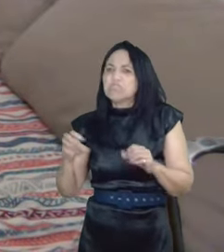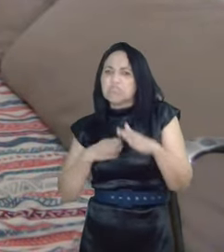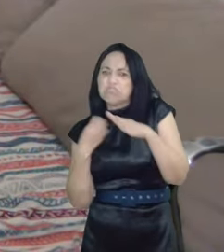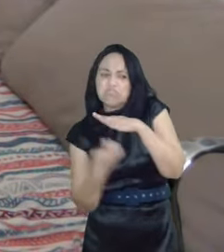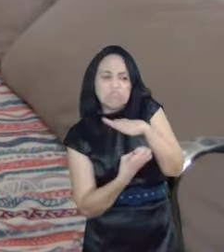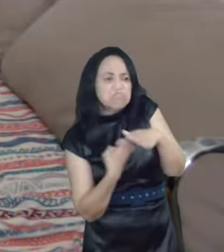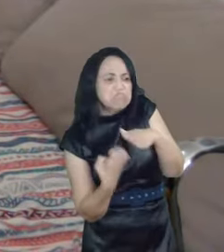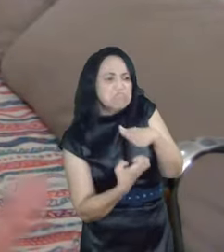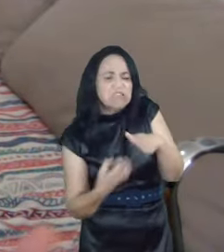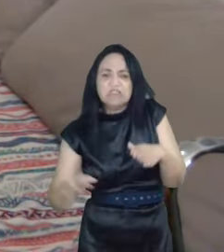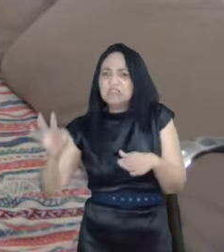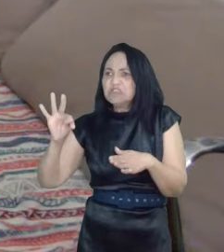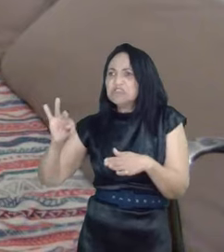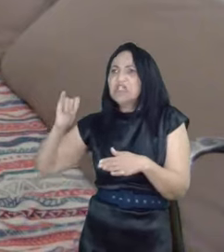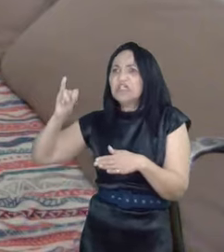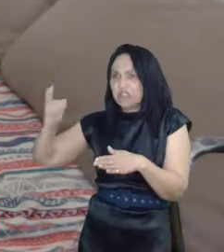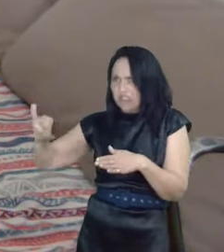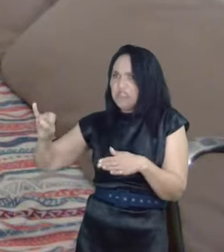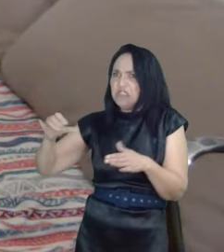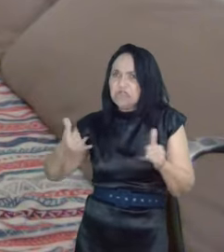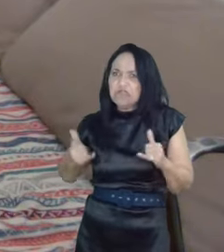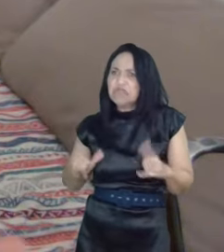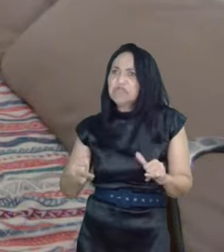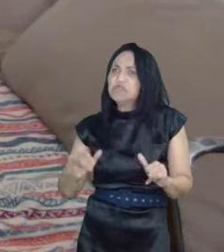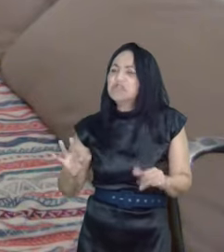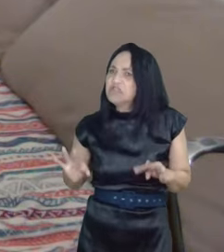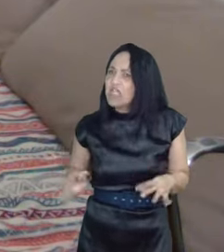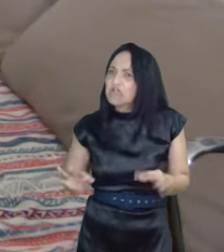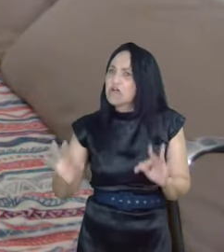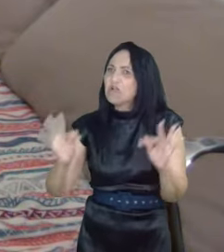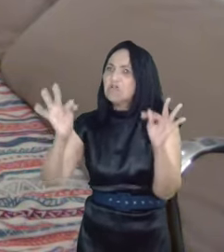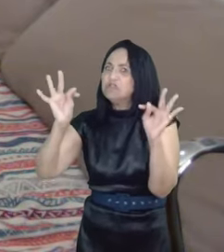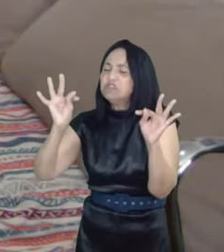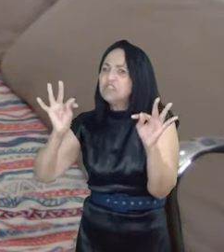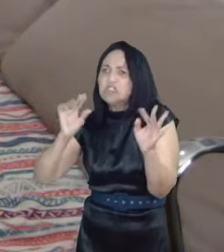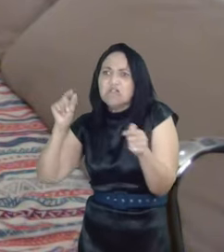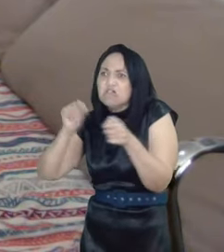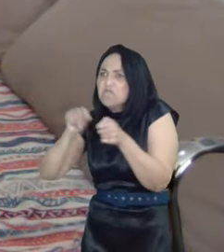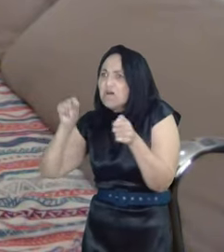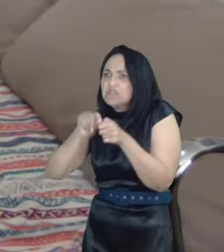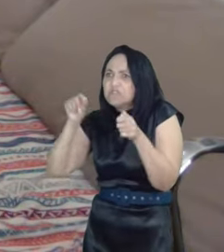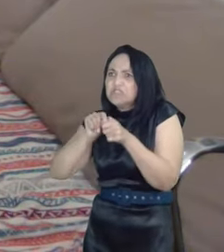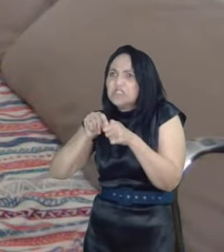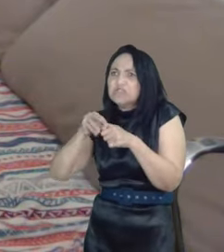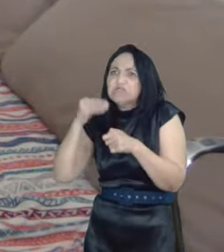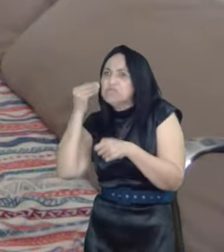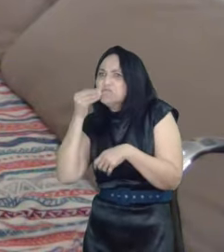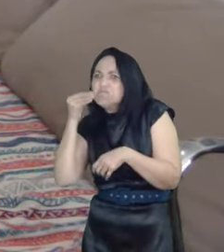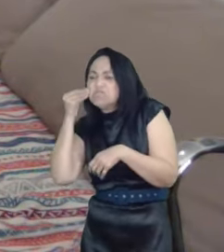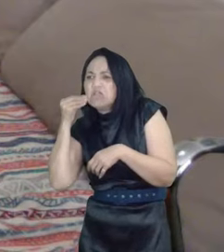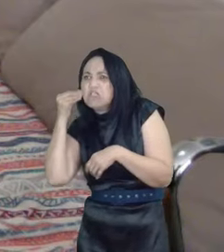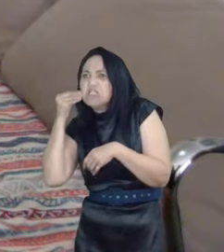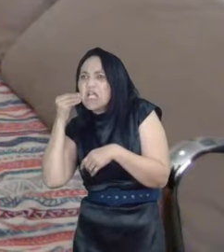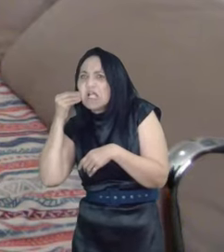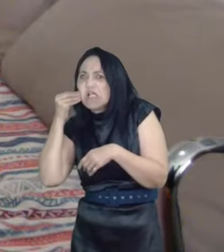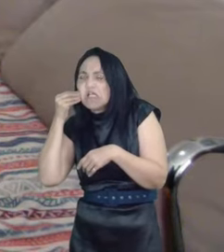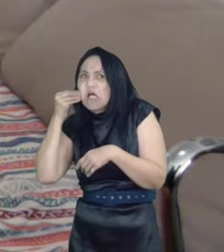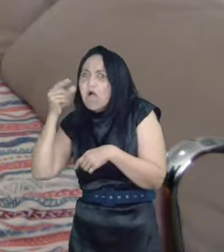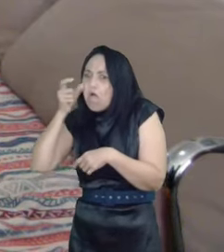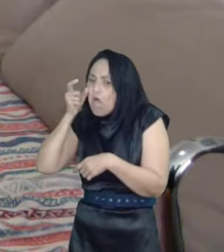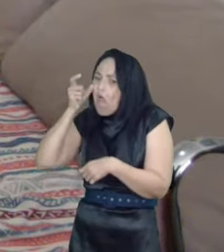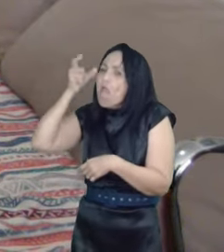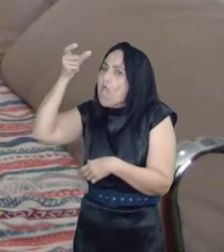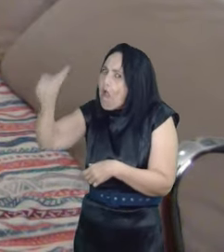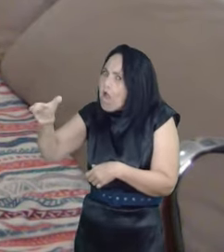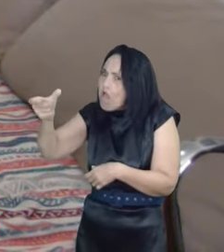de tecnologia trabalharem ali os seus experimentos, vamos dizer assim, né, exclusivamente em nome de seus interesses